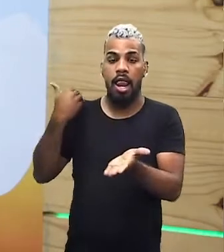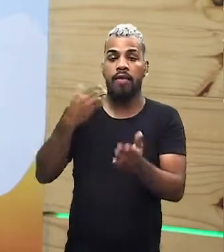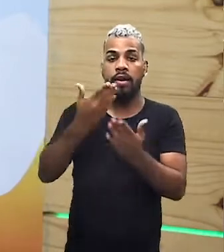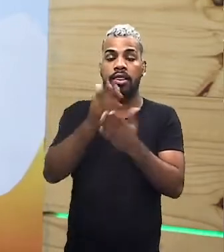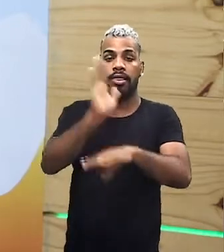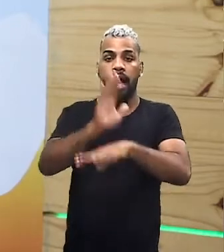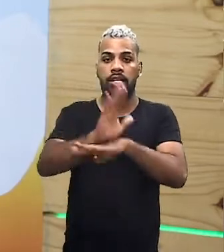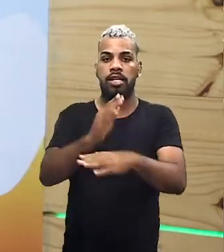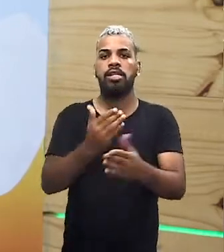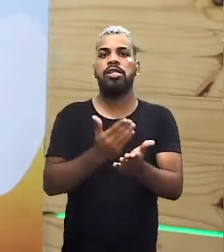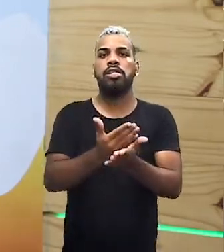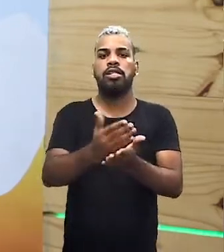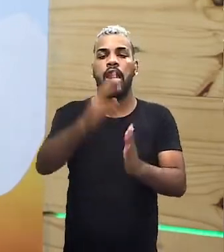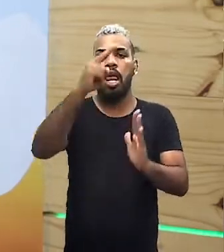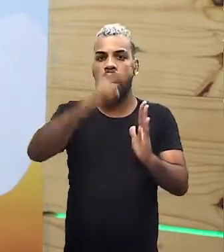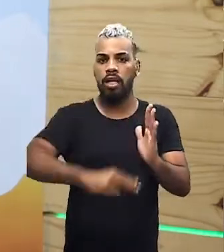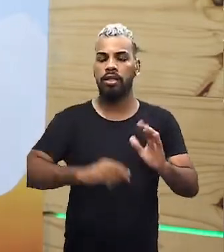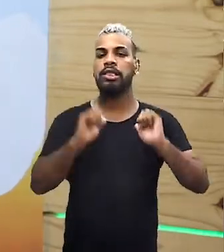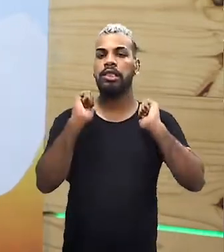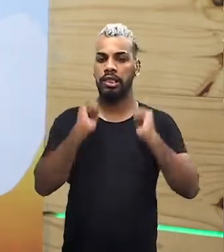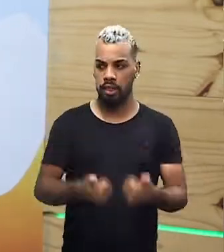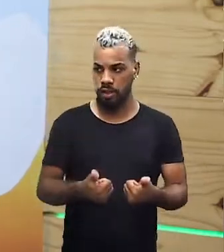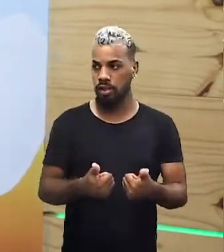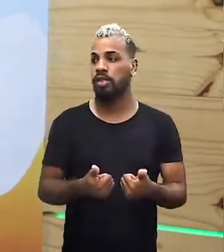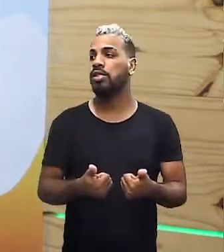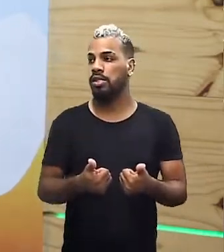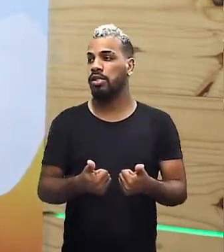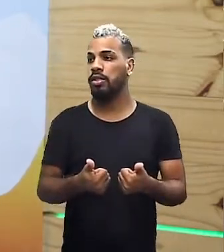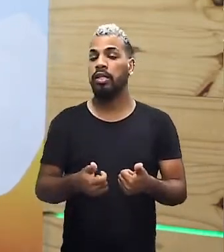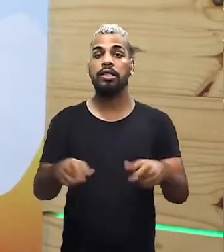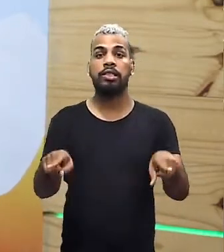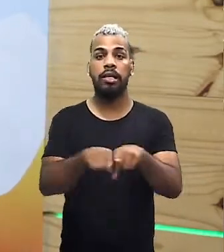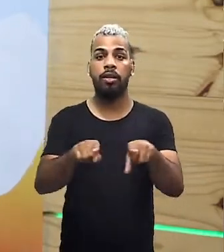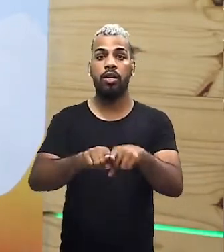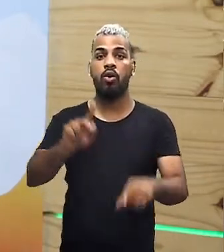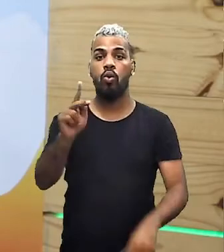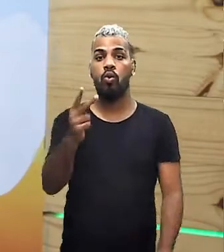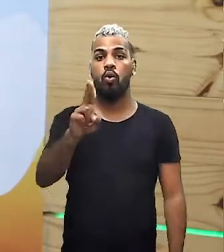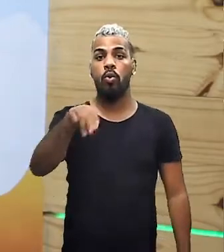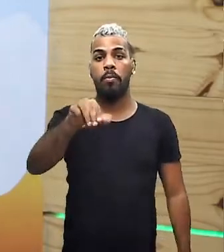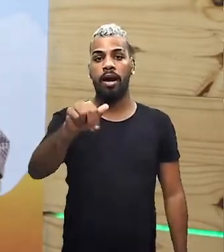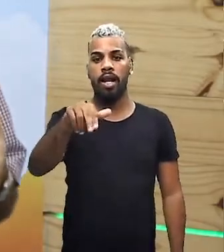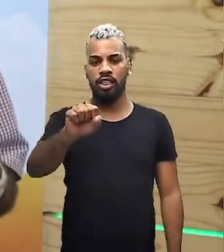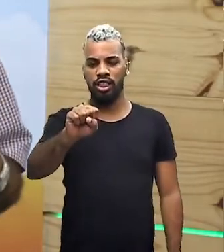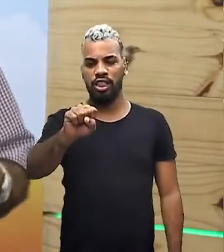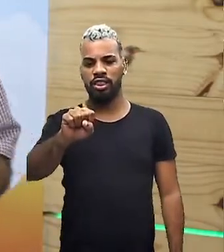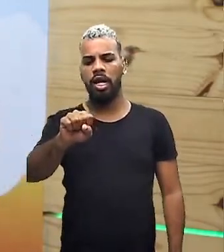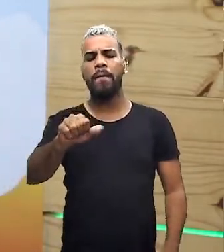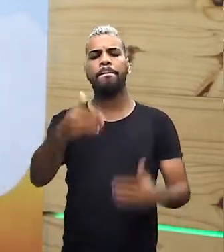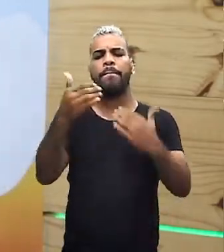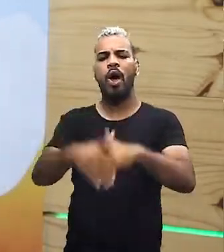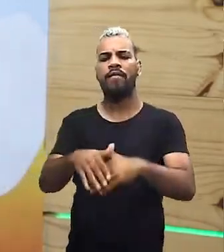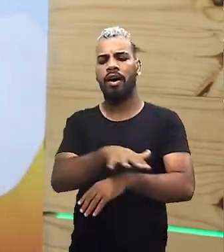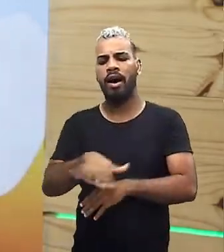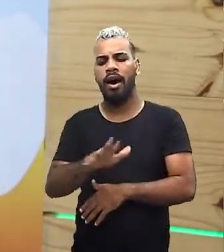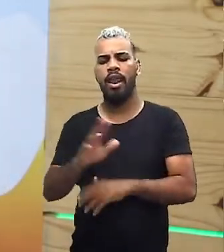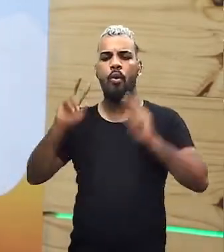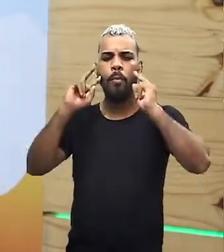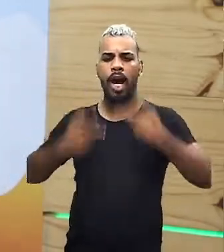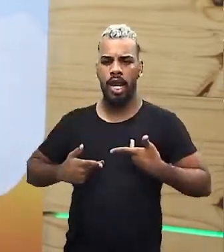inteira lendo, tá bom? Linguagem, até humanas. Até a prova de humanas, por exemplo. Você, numa prova